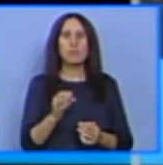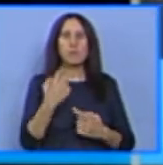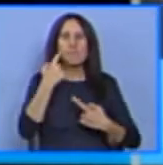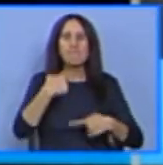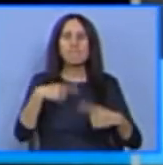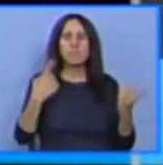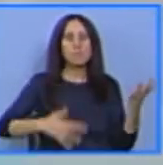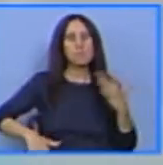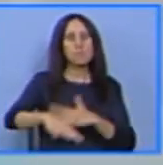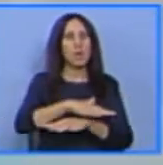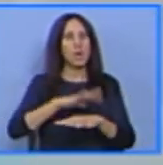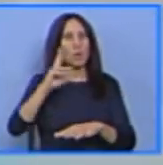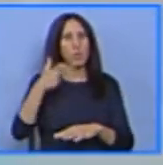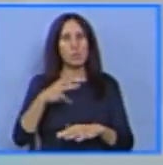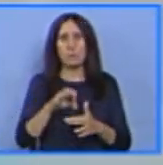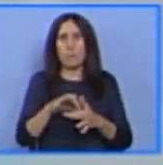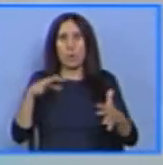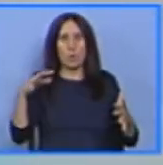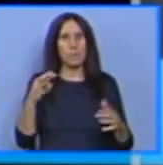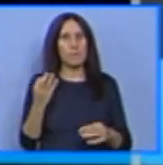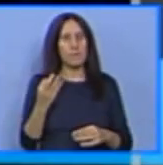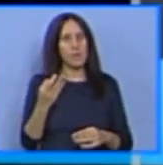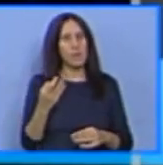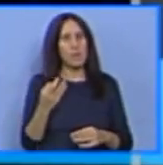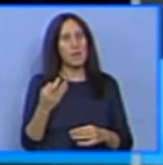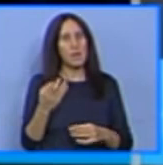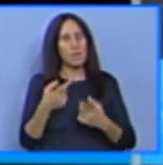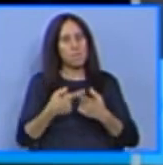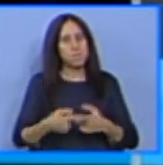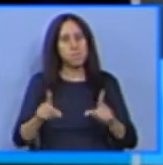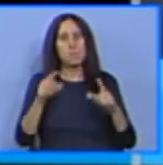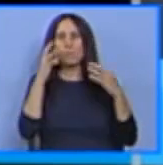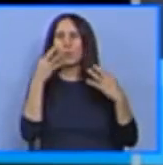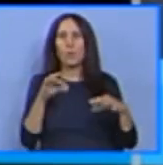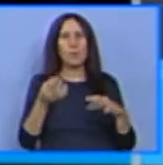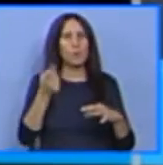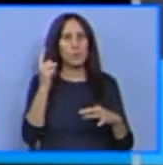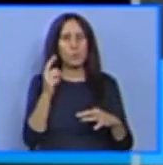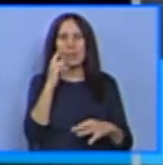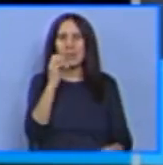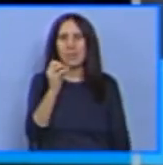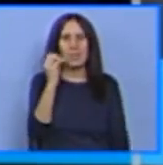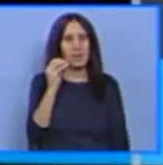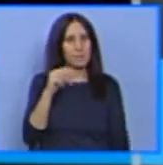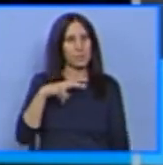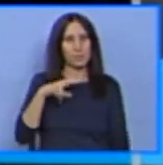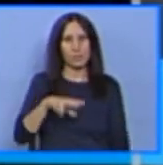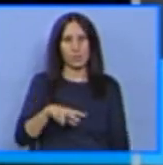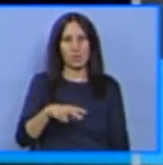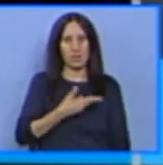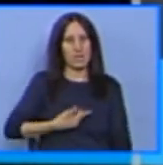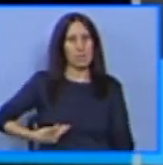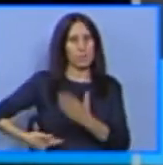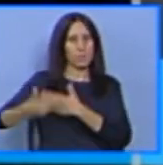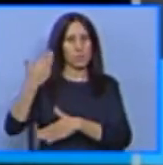massa de outro tipo que também acontecem. É realmente é numa escala que não é normal, nunca foi vista no Portugal daquela